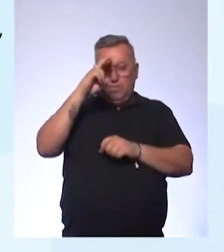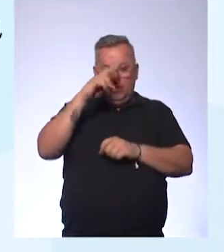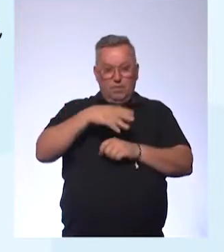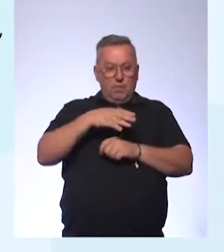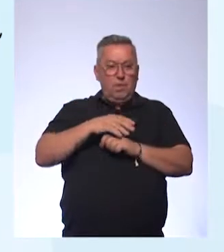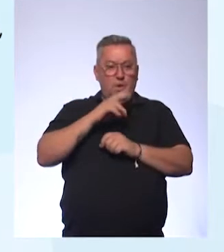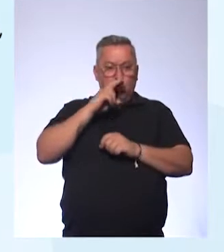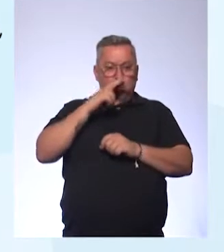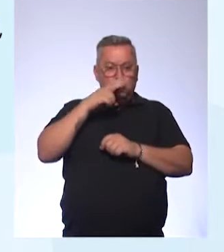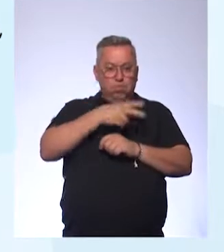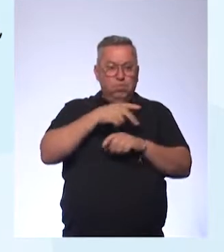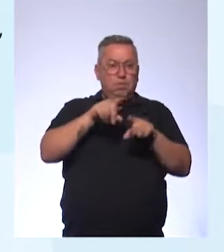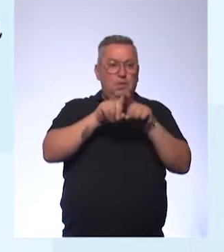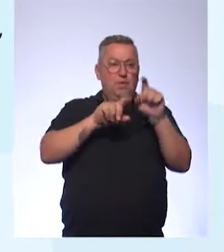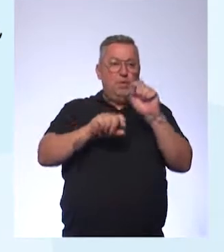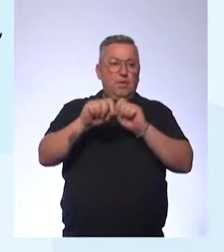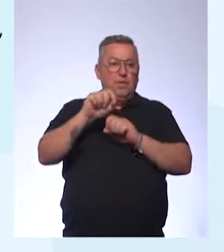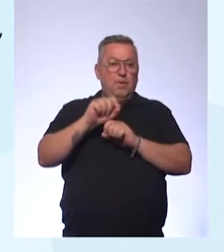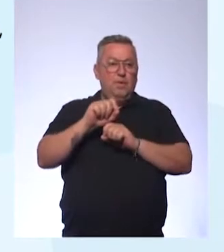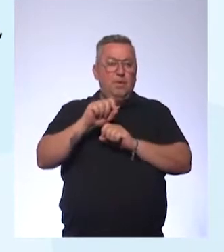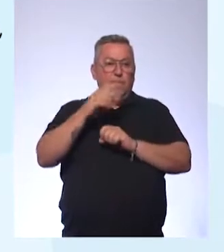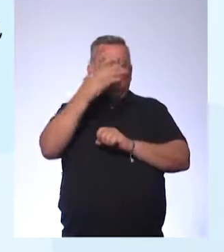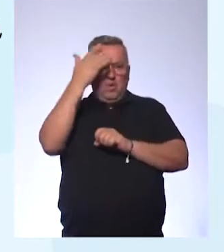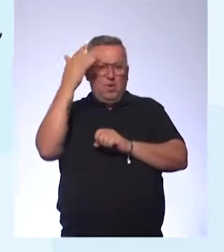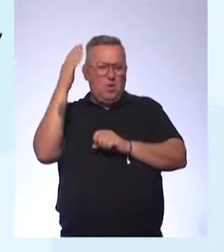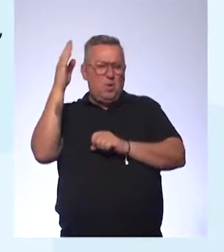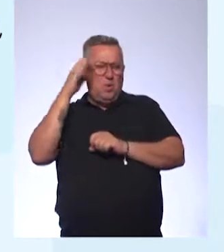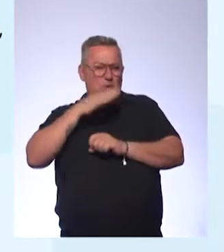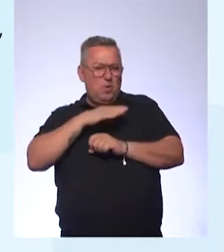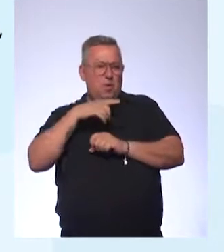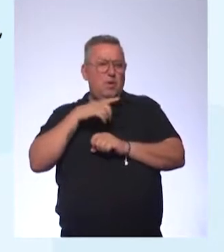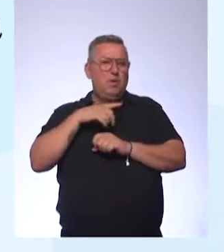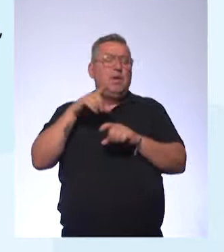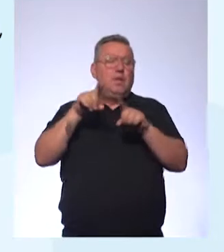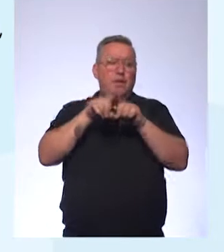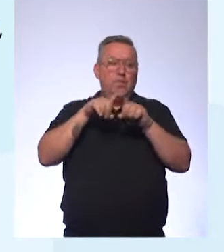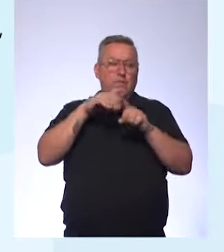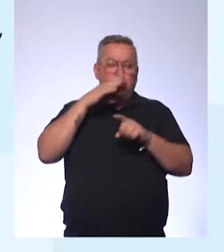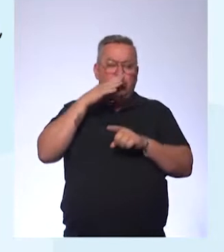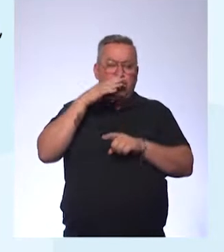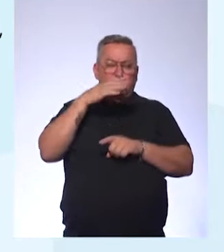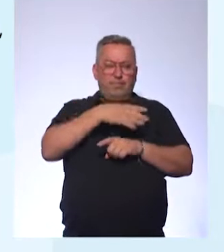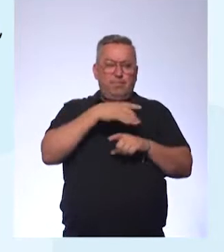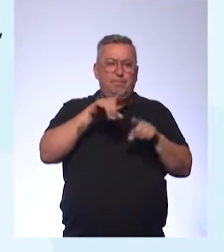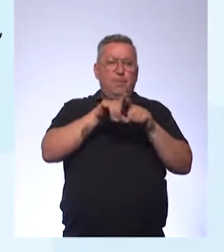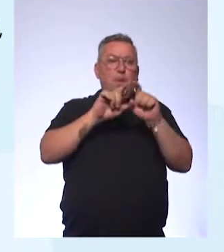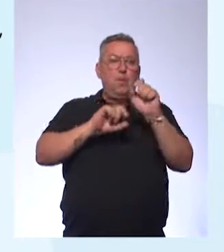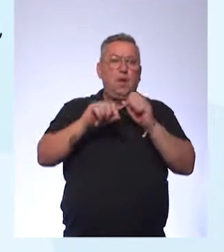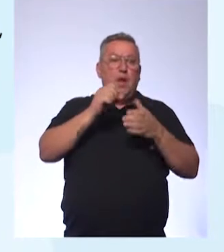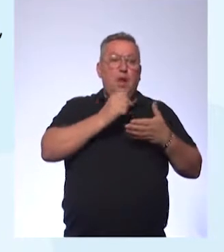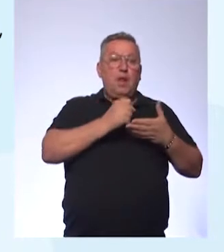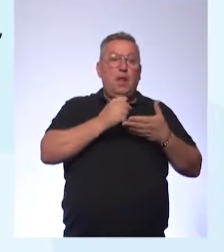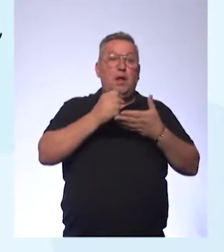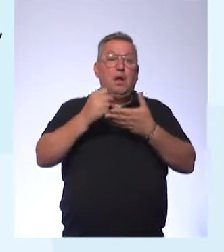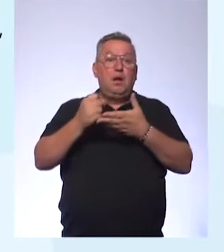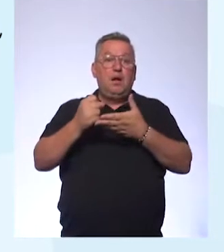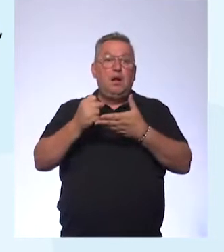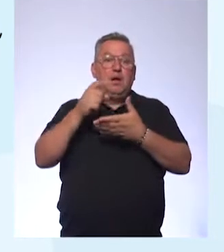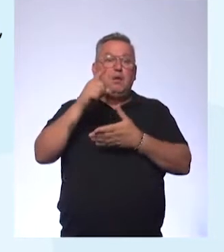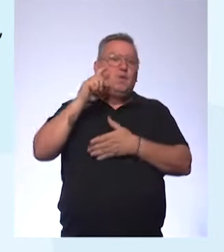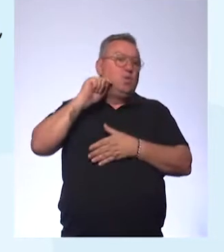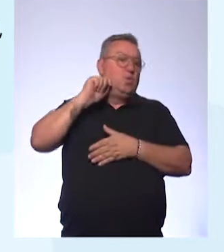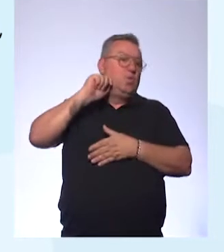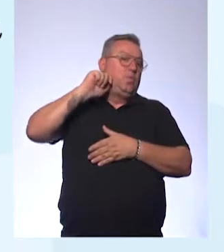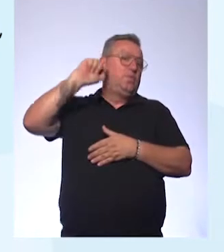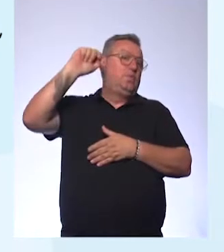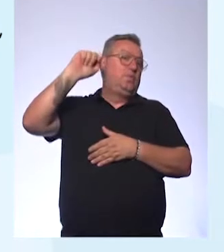condenados, como também malfeitores que eram condenados, eles eram levados ali para a